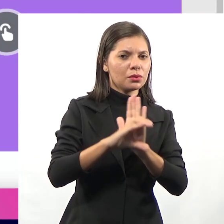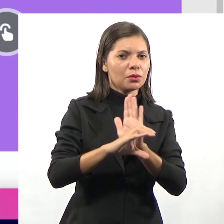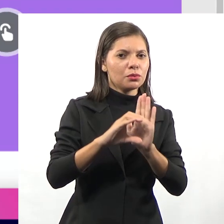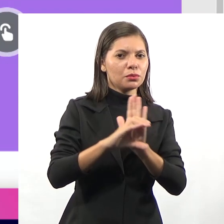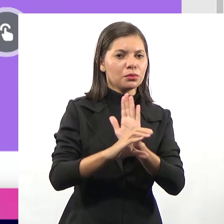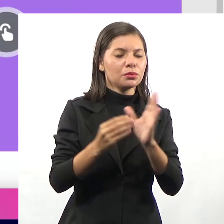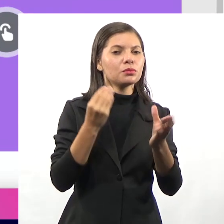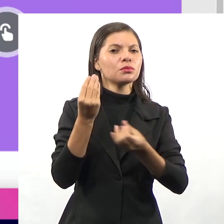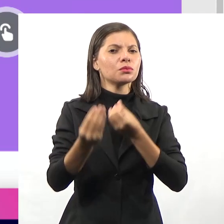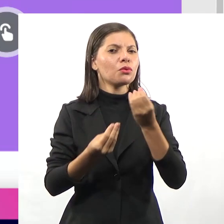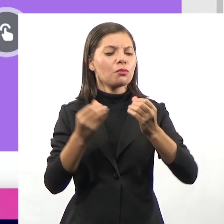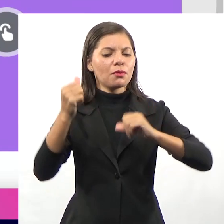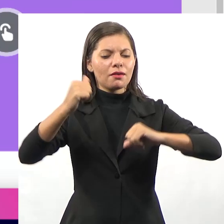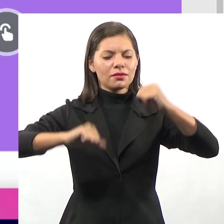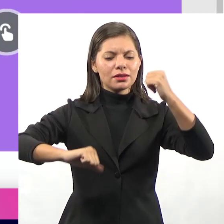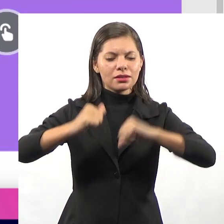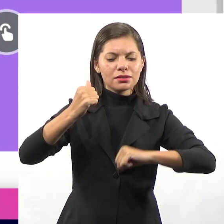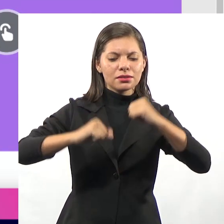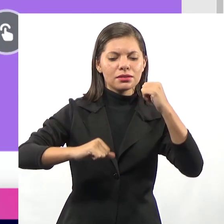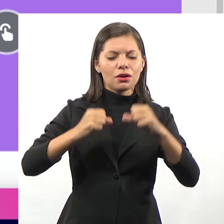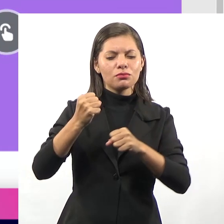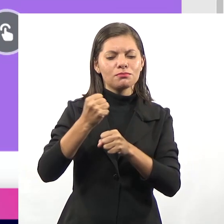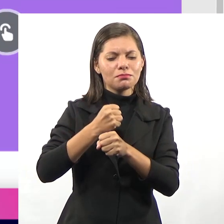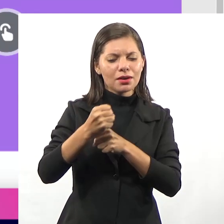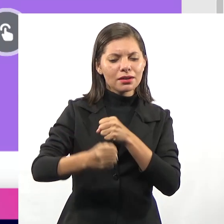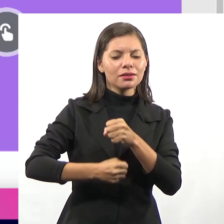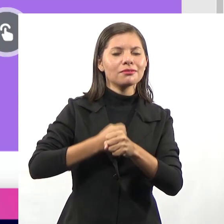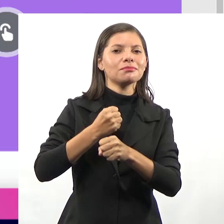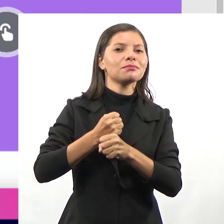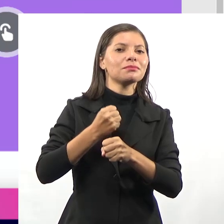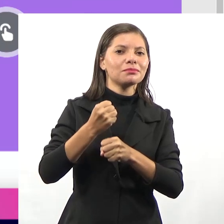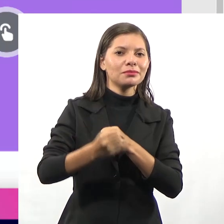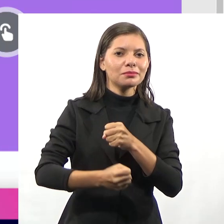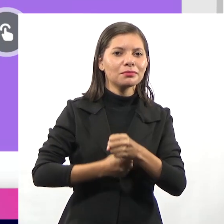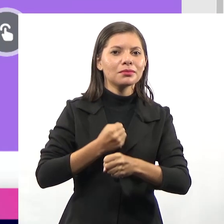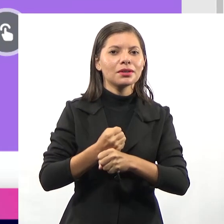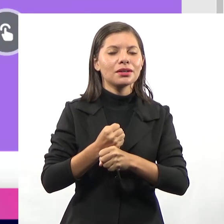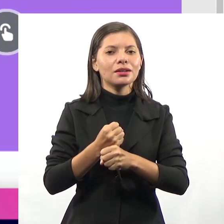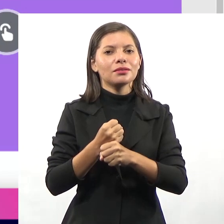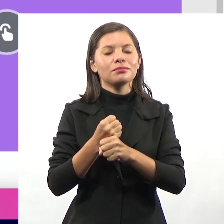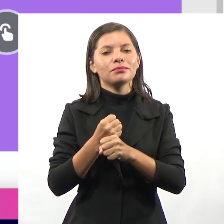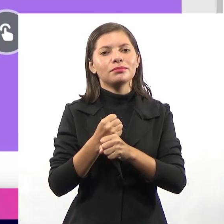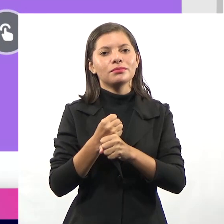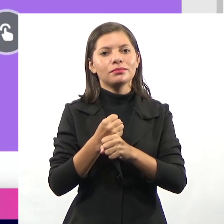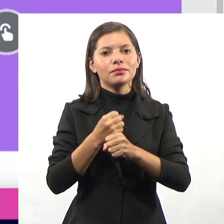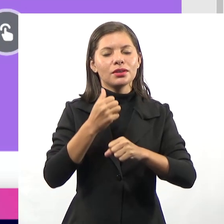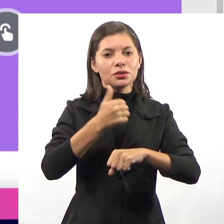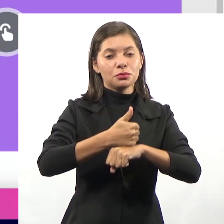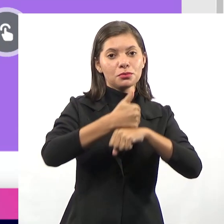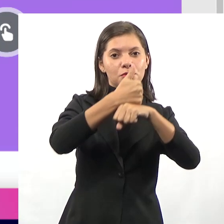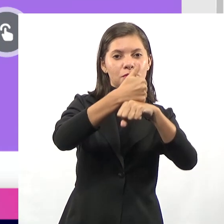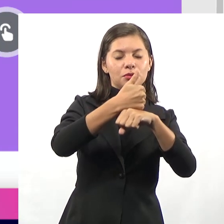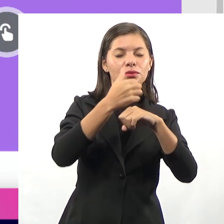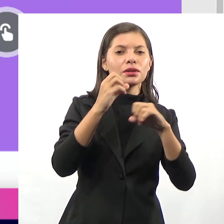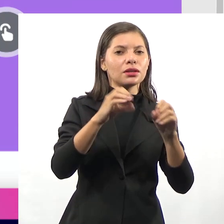conteúdos com base em avaliações que é feita anualmente e indicações de profissionais da área de